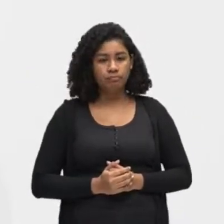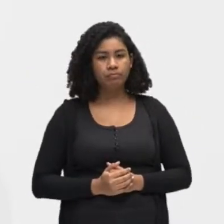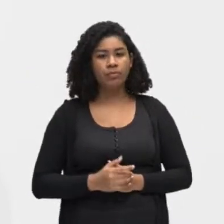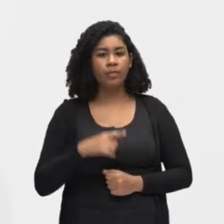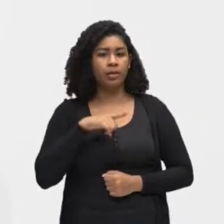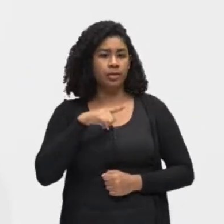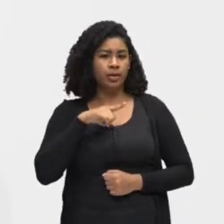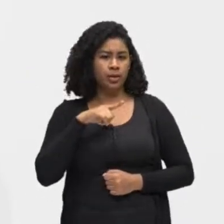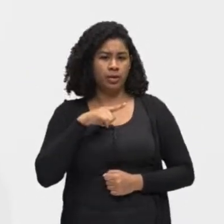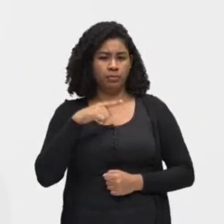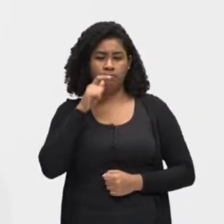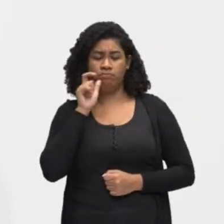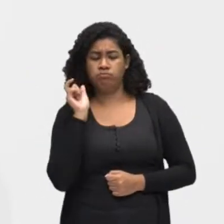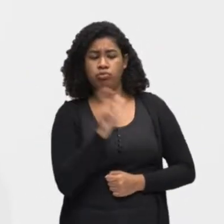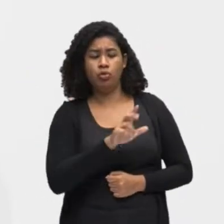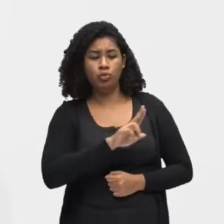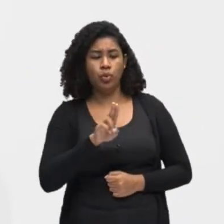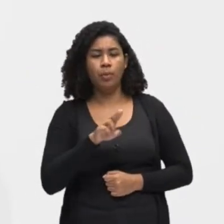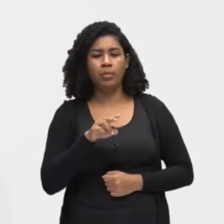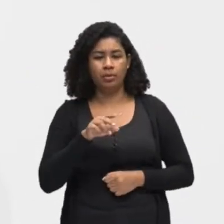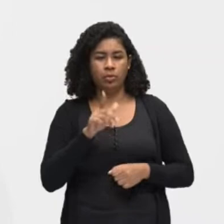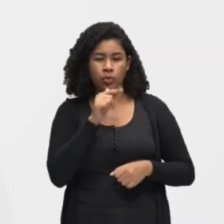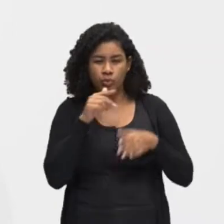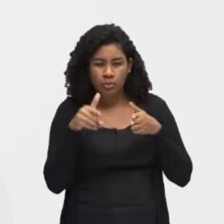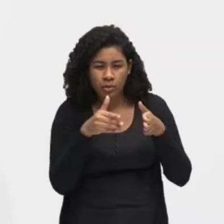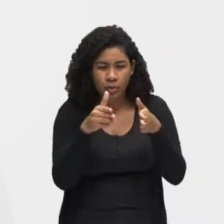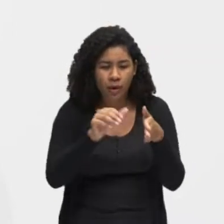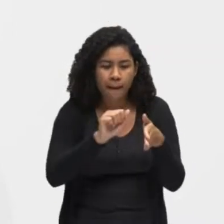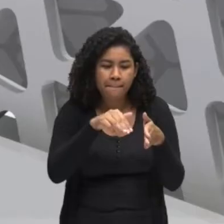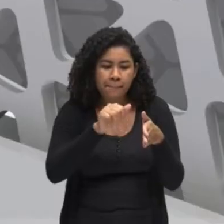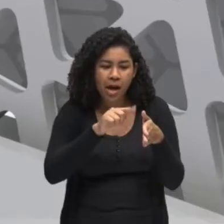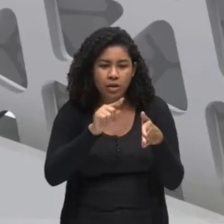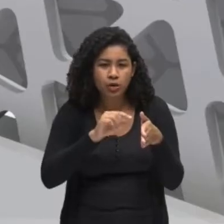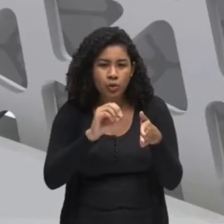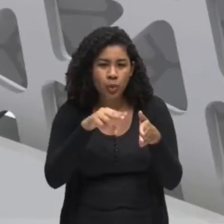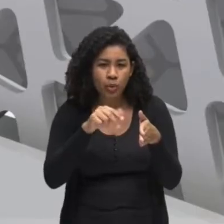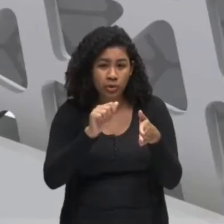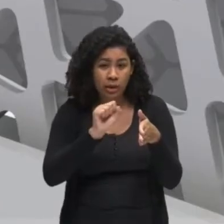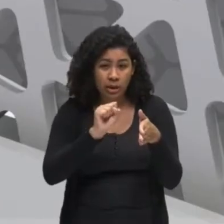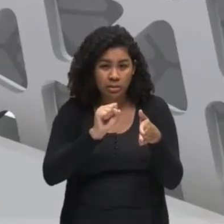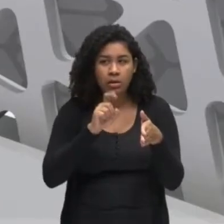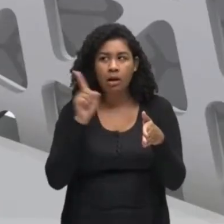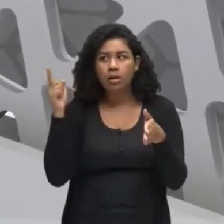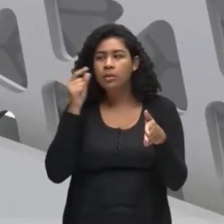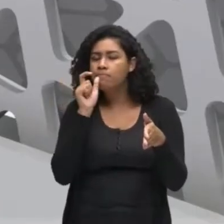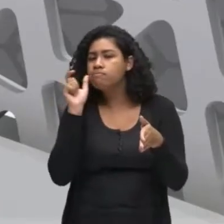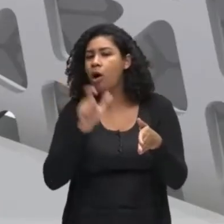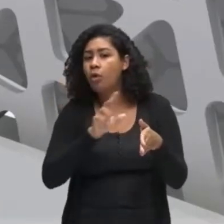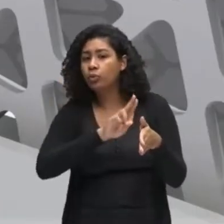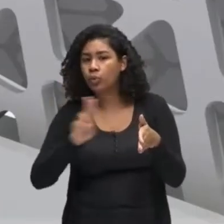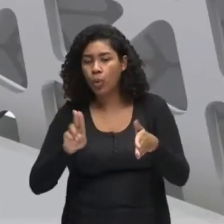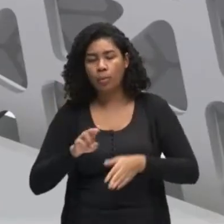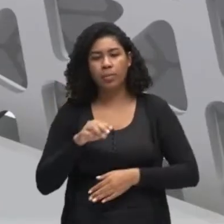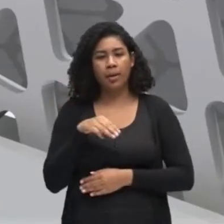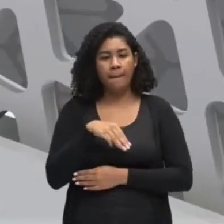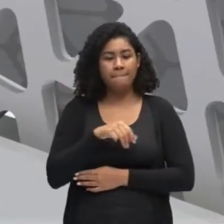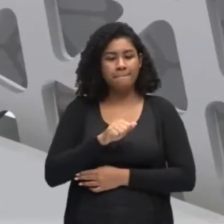né, de Mar Dulce. O que isso quer dizer? Olha aqui para a professora. Eles não tinham a ideia de que era um rio.